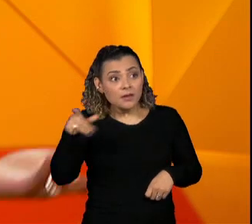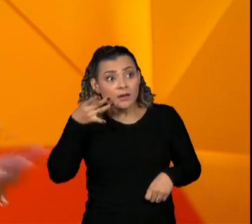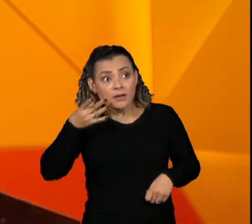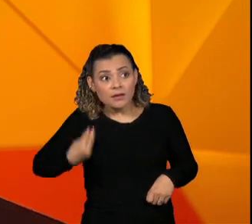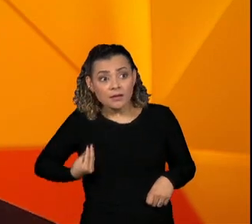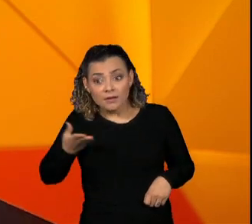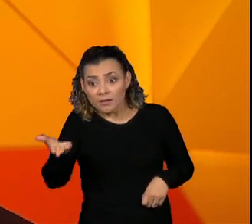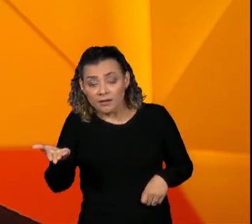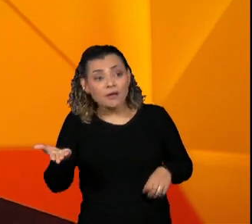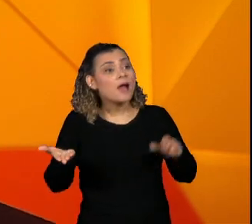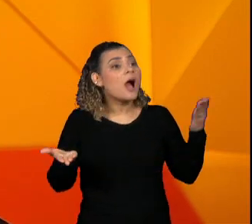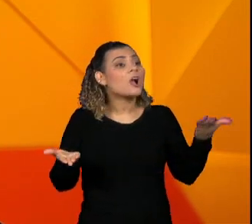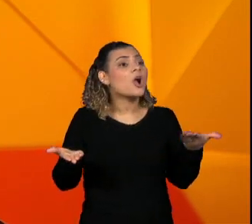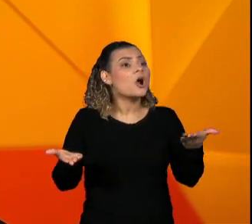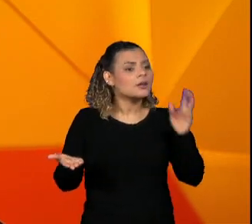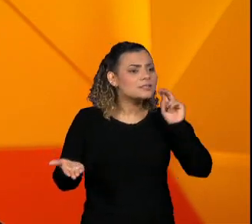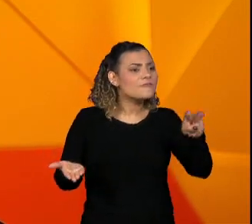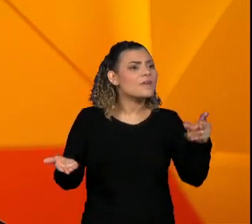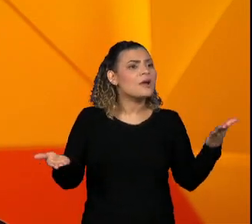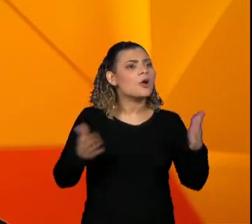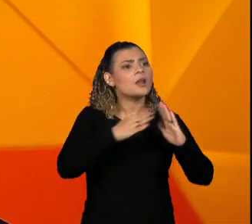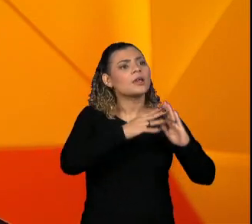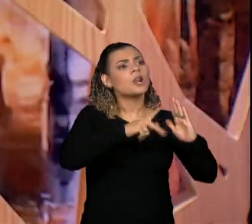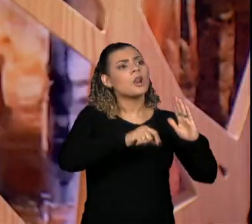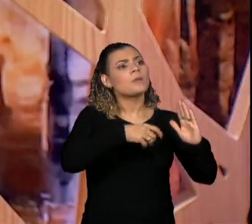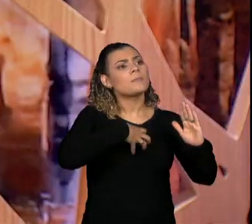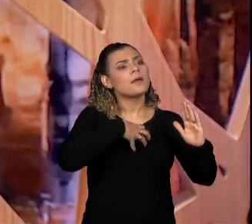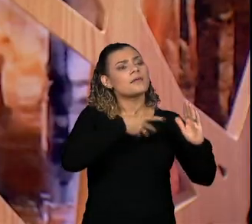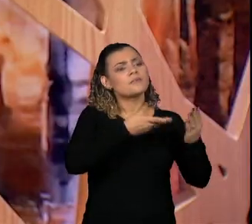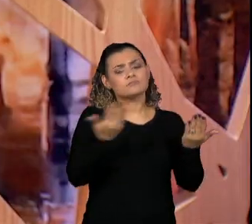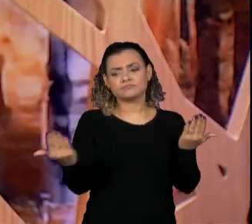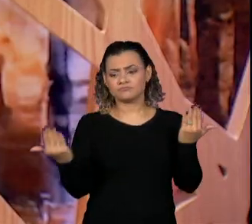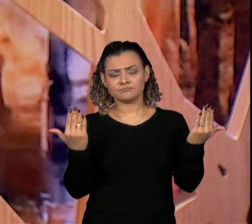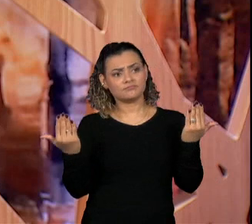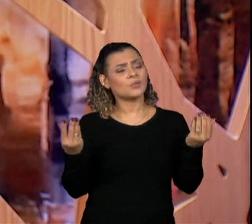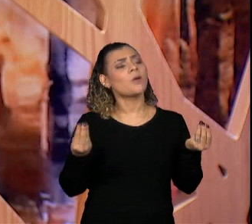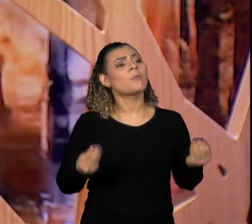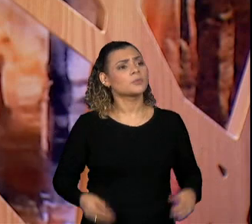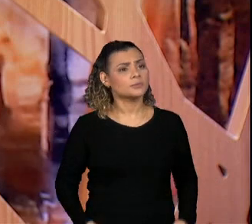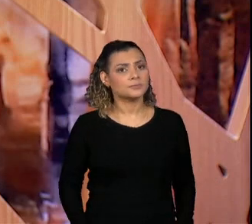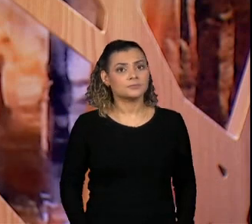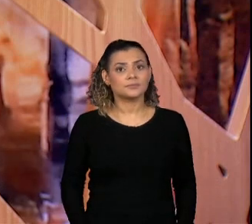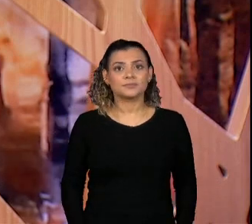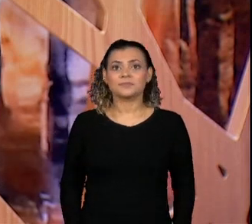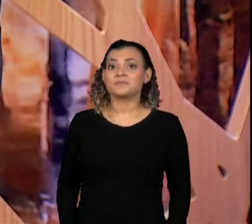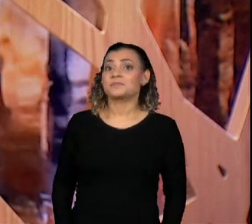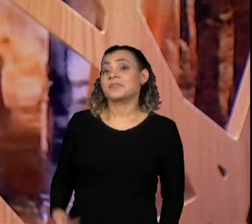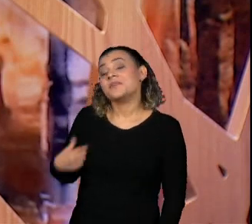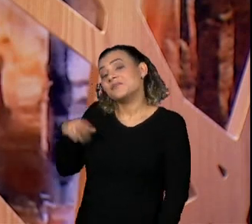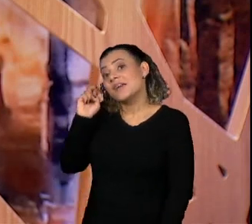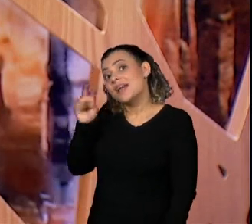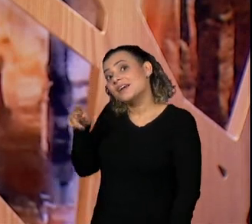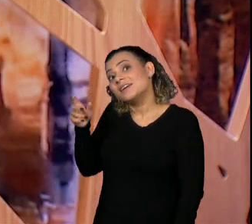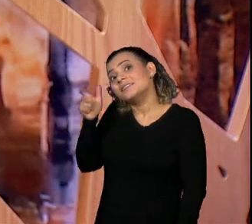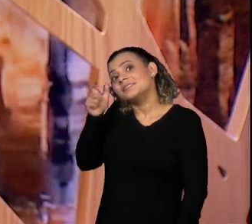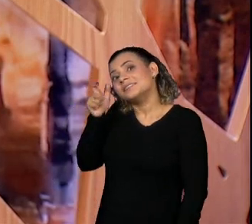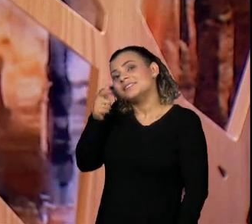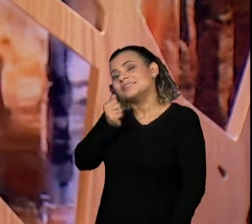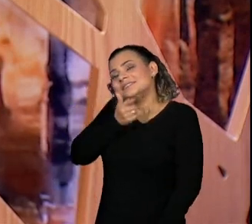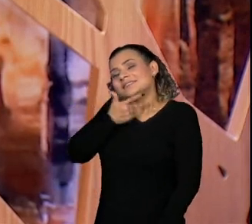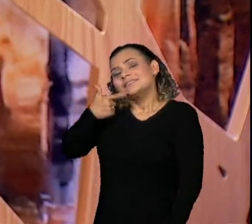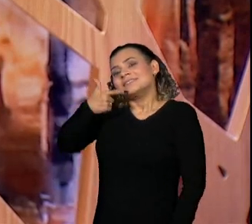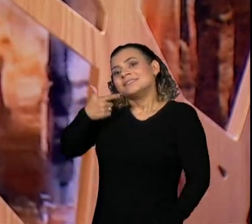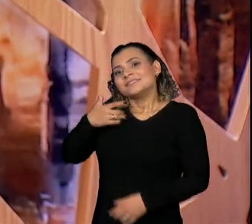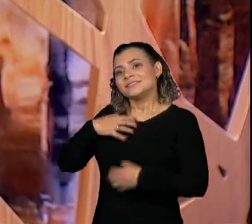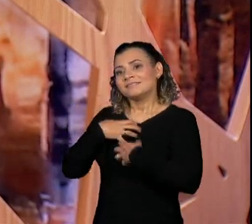as imagens que a gente acabou de ver aqui no quilombo na Bahia? Eu fiquei assistindo com um sorriso, porque